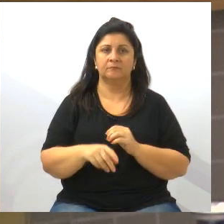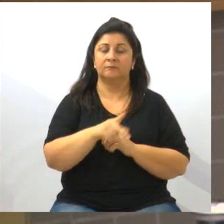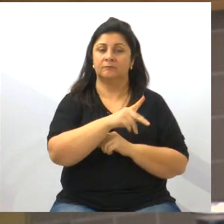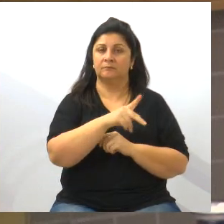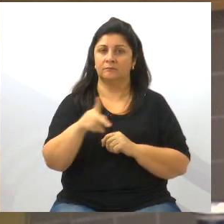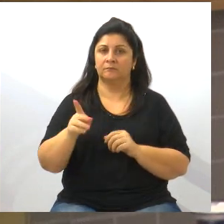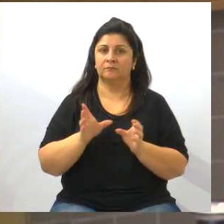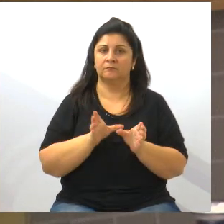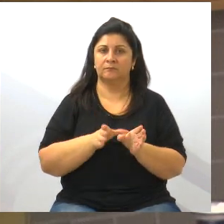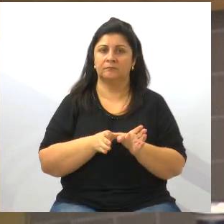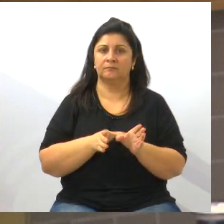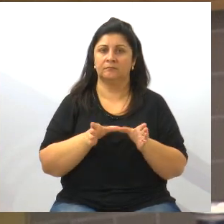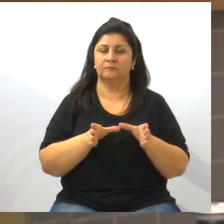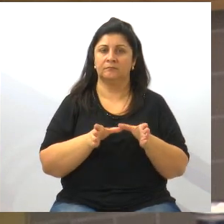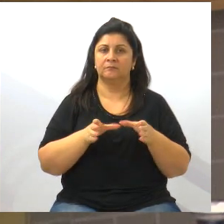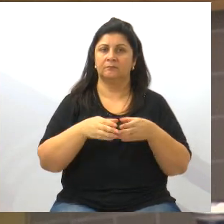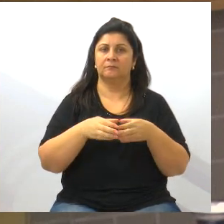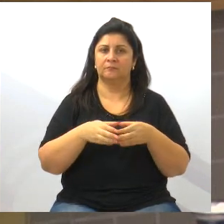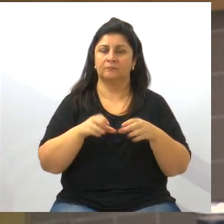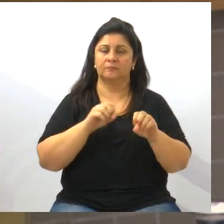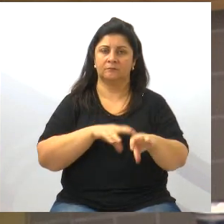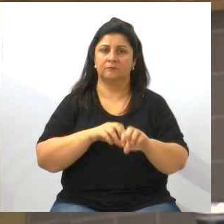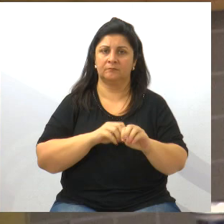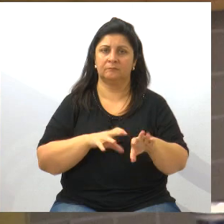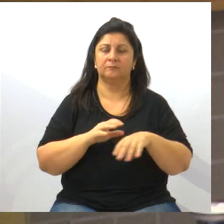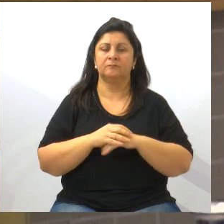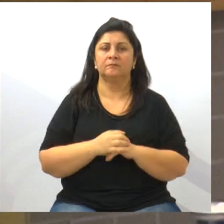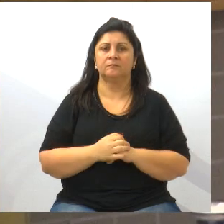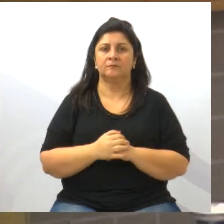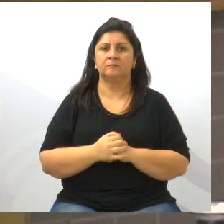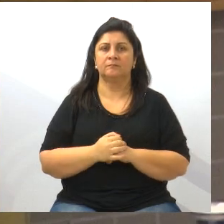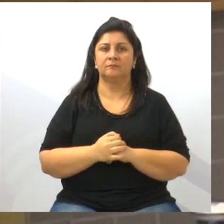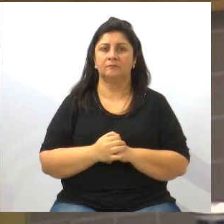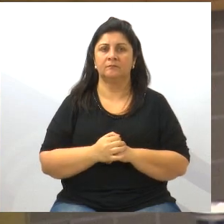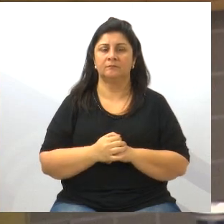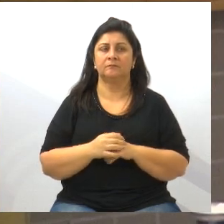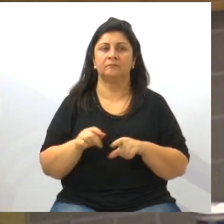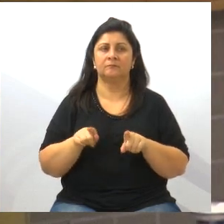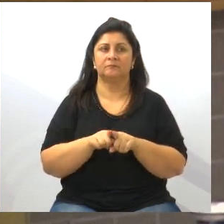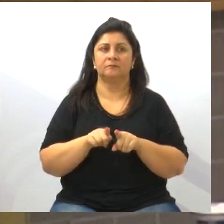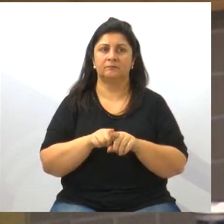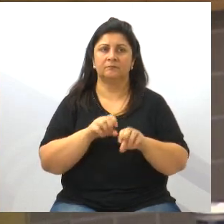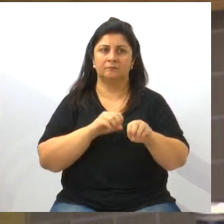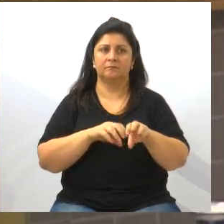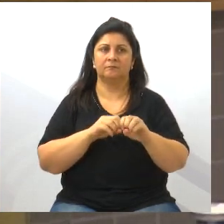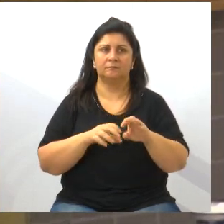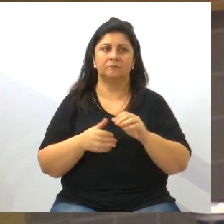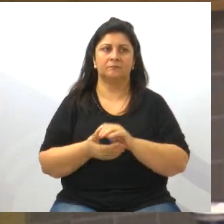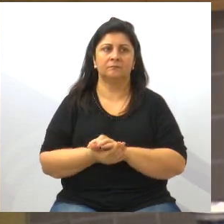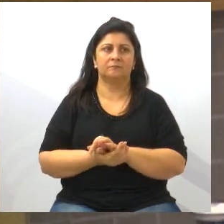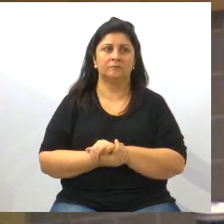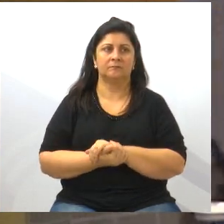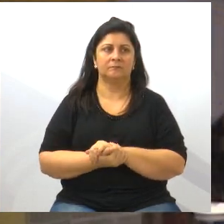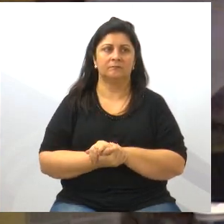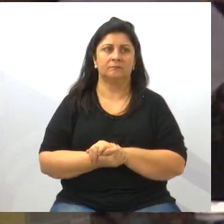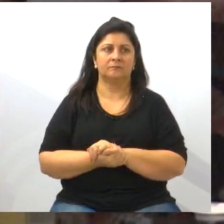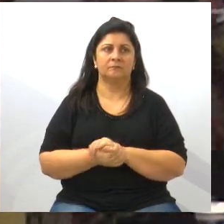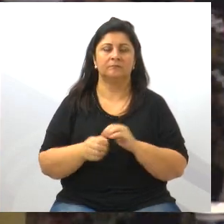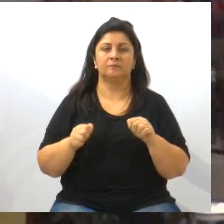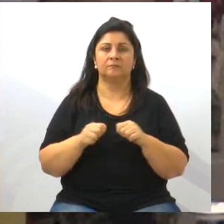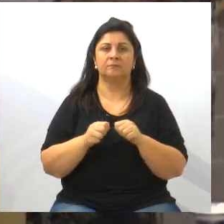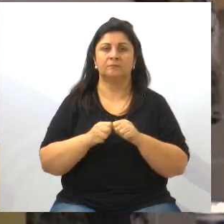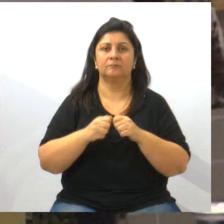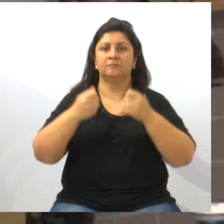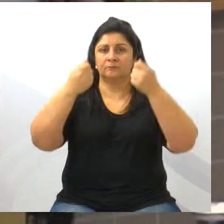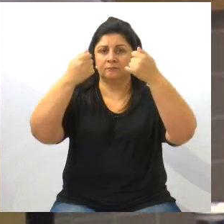Educação, tutora do Ministério da Educação no quesito conselhos e formadora de conselheiros, que fará uma breve exposição